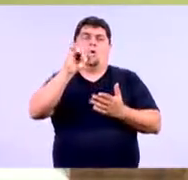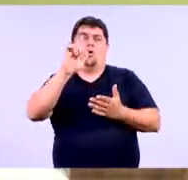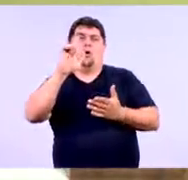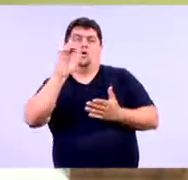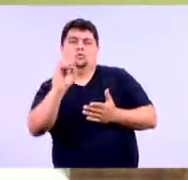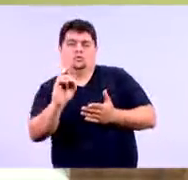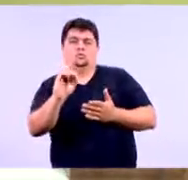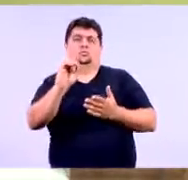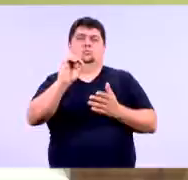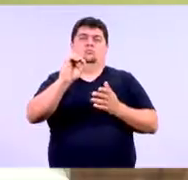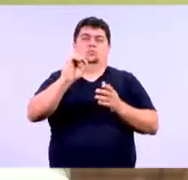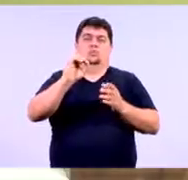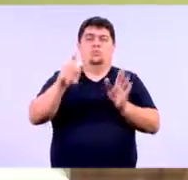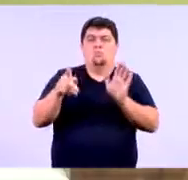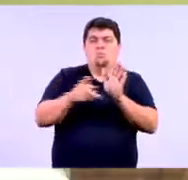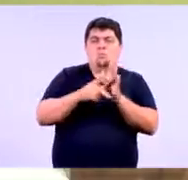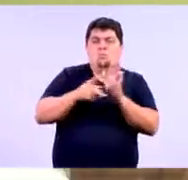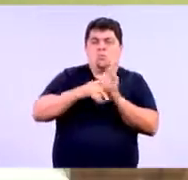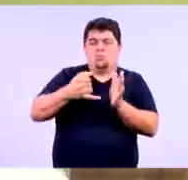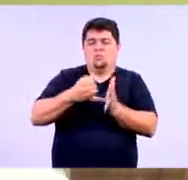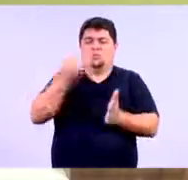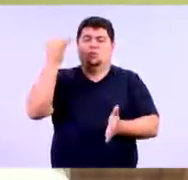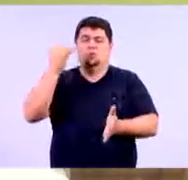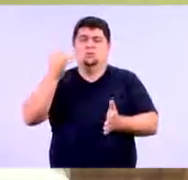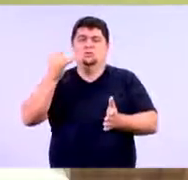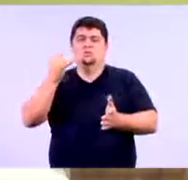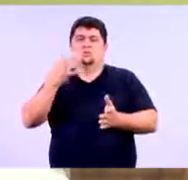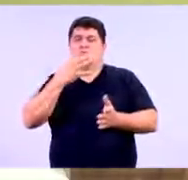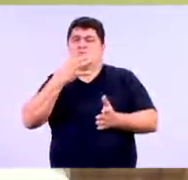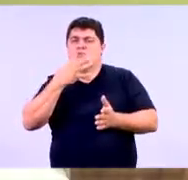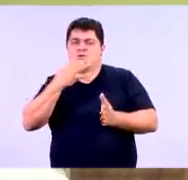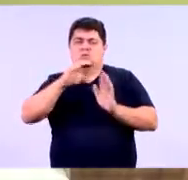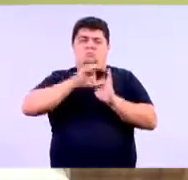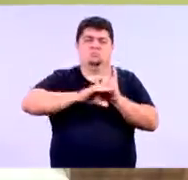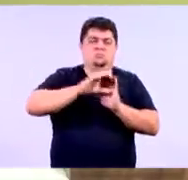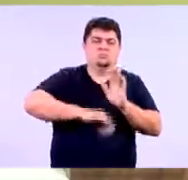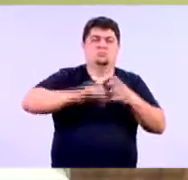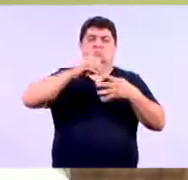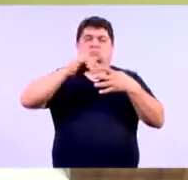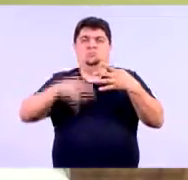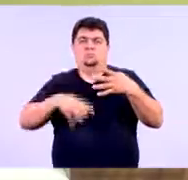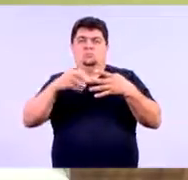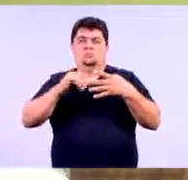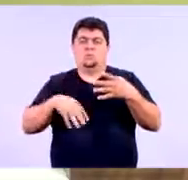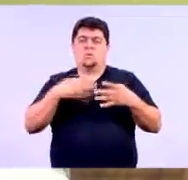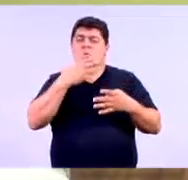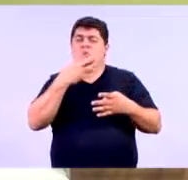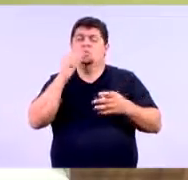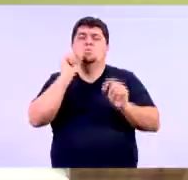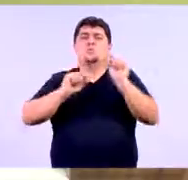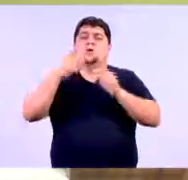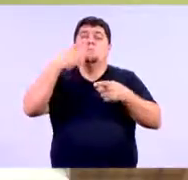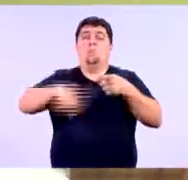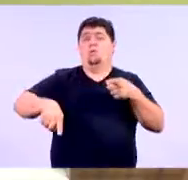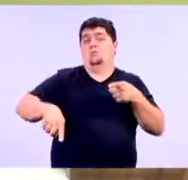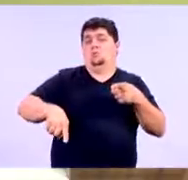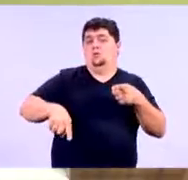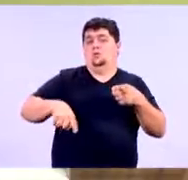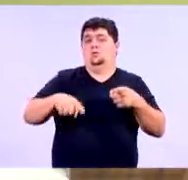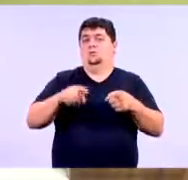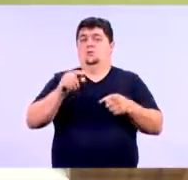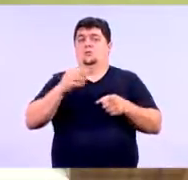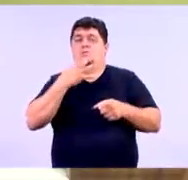então algumas das normas, veremos os princípios, veremos algumas vedações que existem